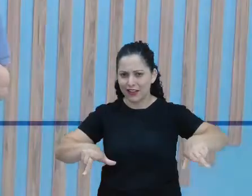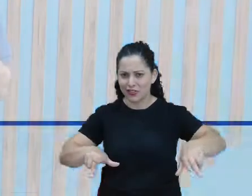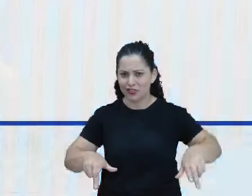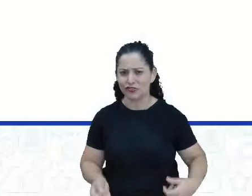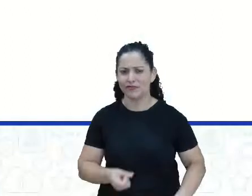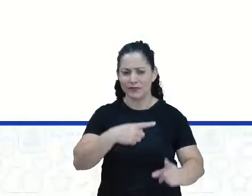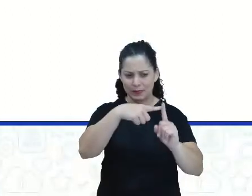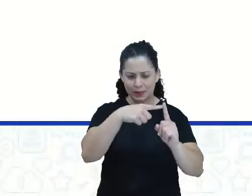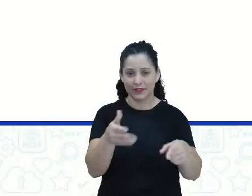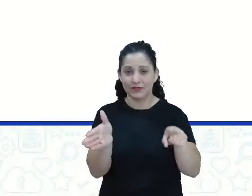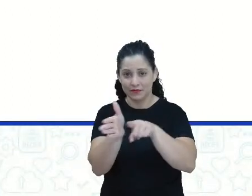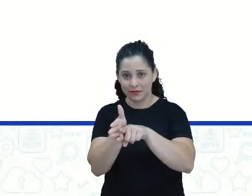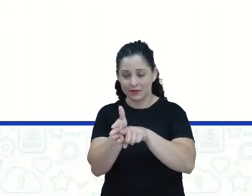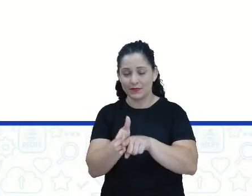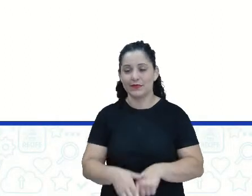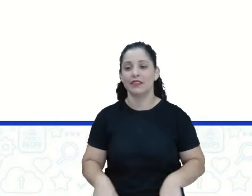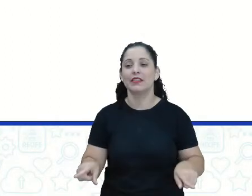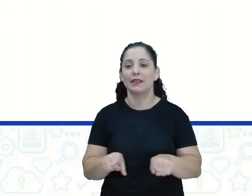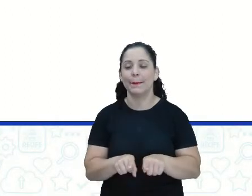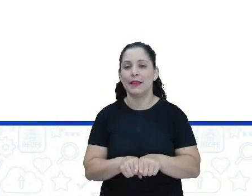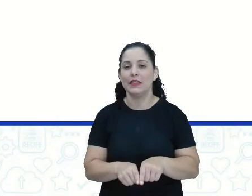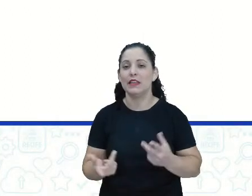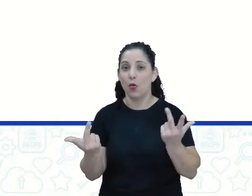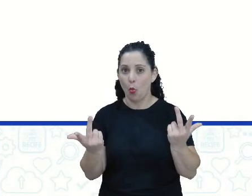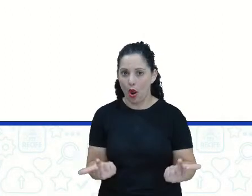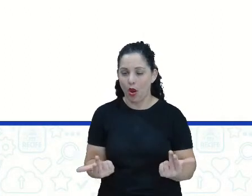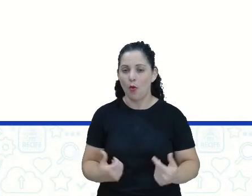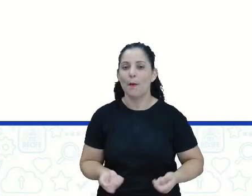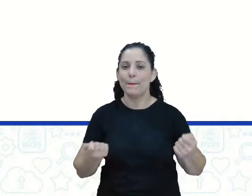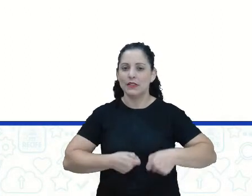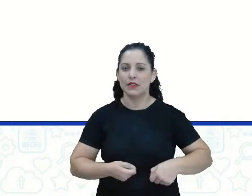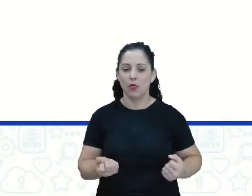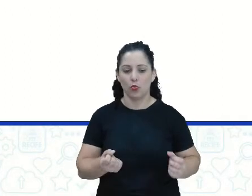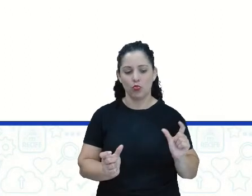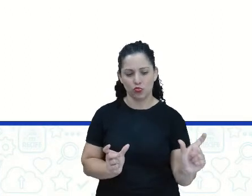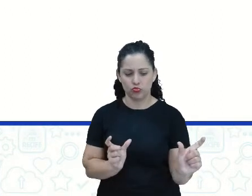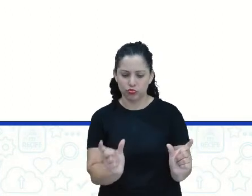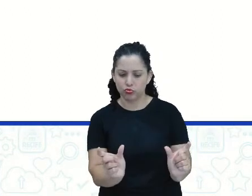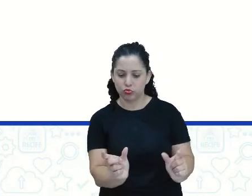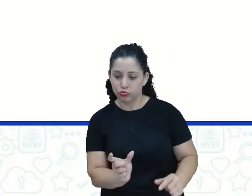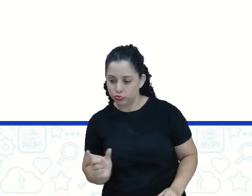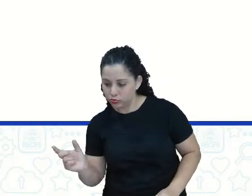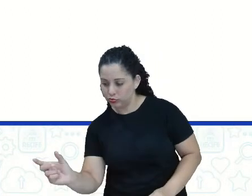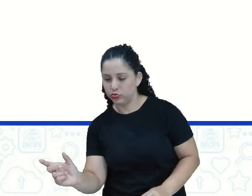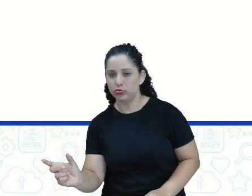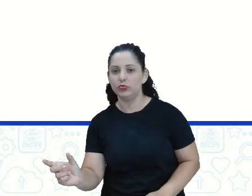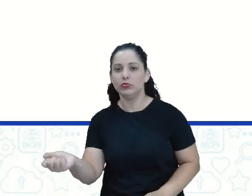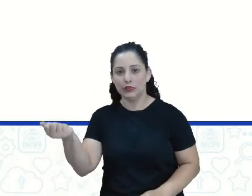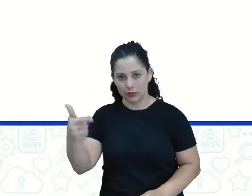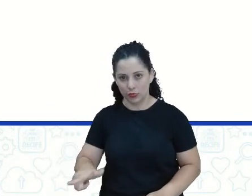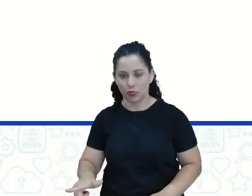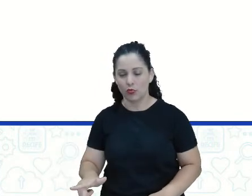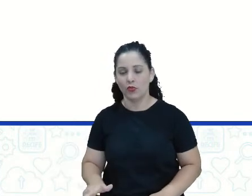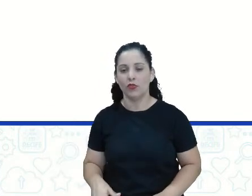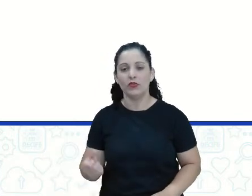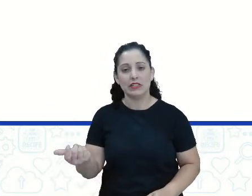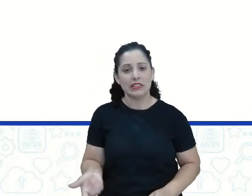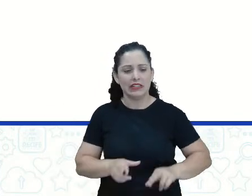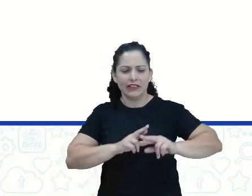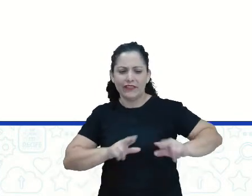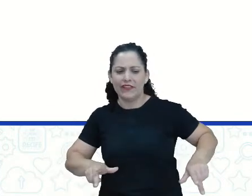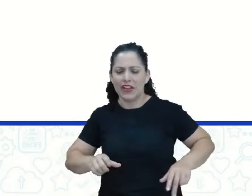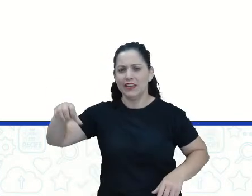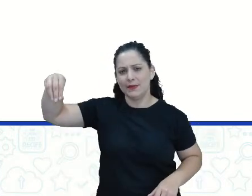a condução é iguais. Você lembra que tem que repetir o denominador. Quando são diferentes, tira o MMC